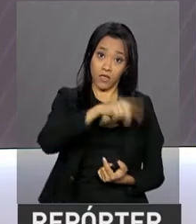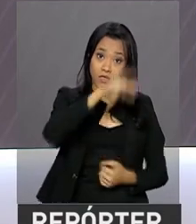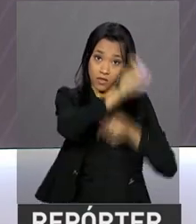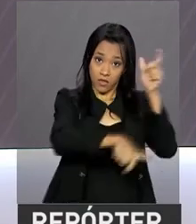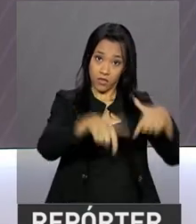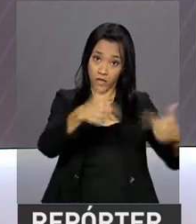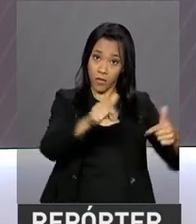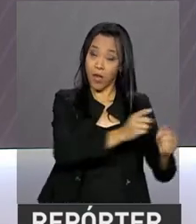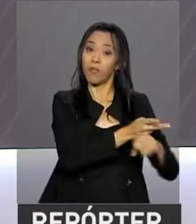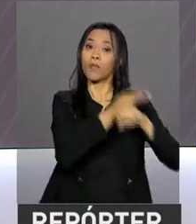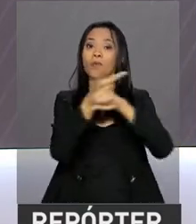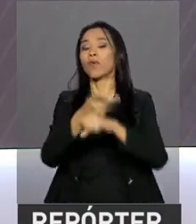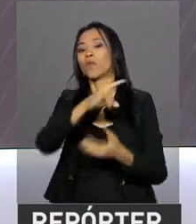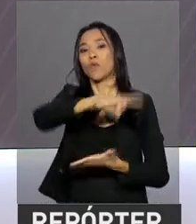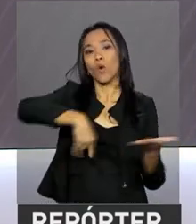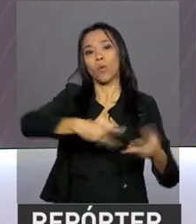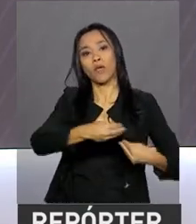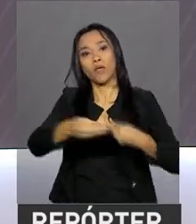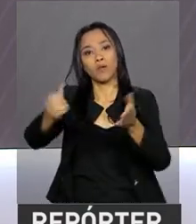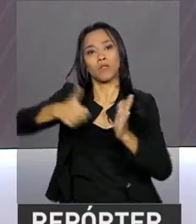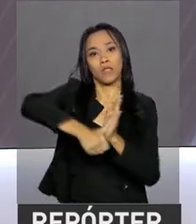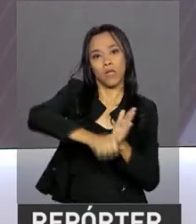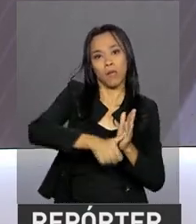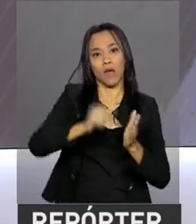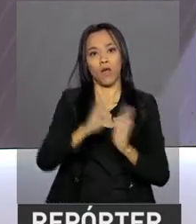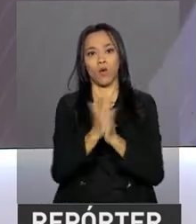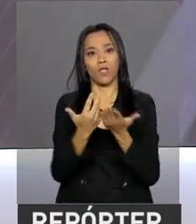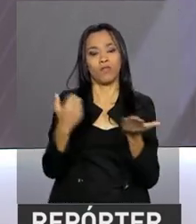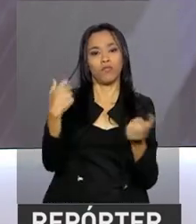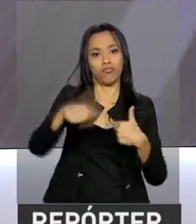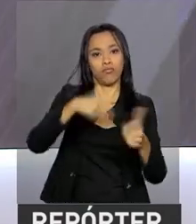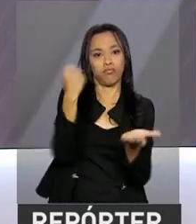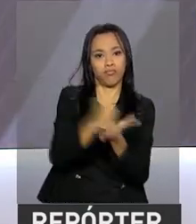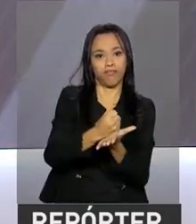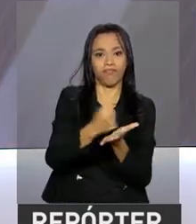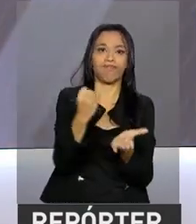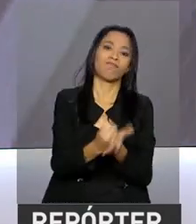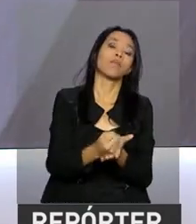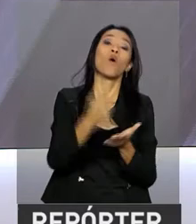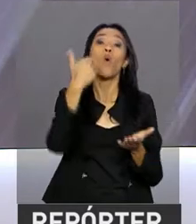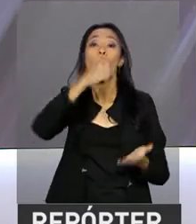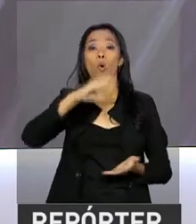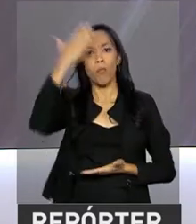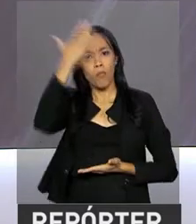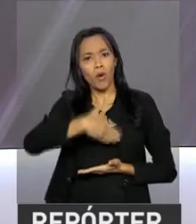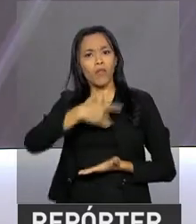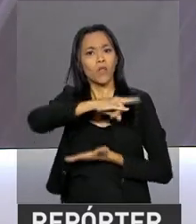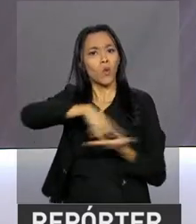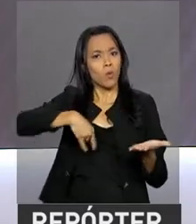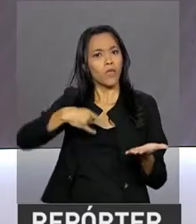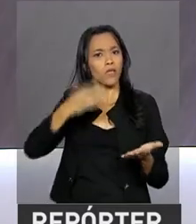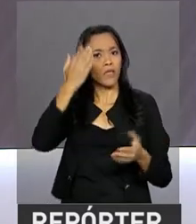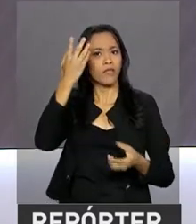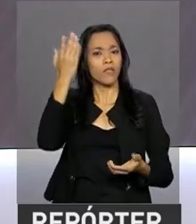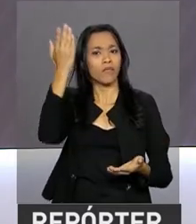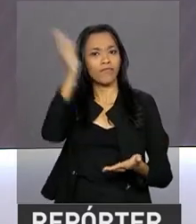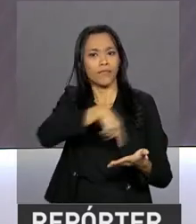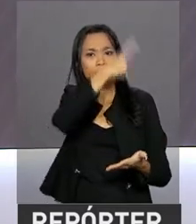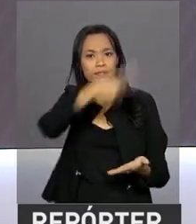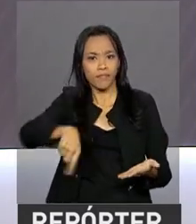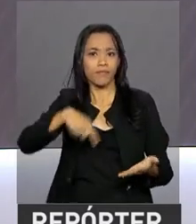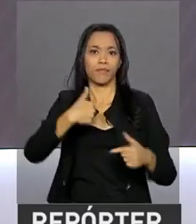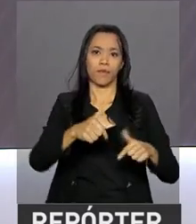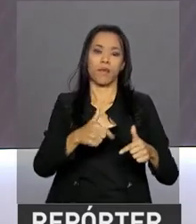documento de identidade e carteira de trabalho ou outro documento que comprove a rescisão do contrato de trabalho nessa segunda etapa